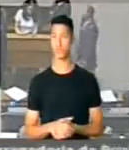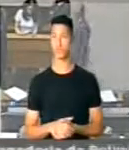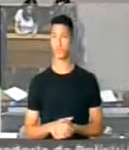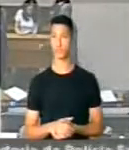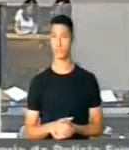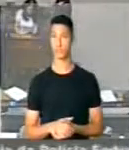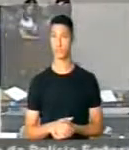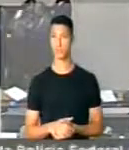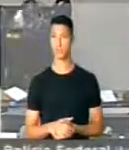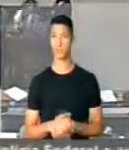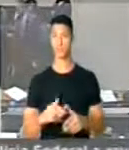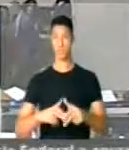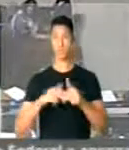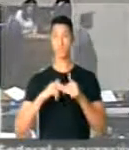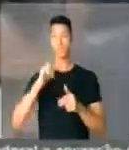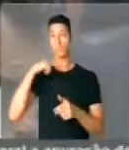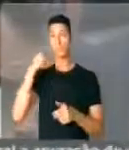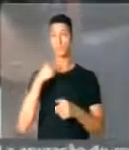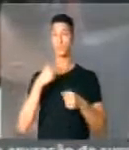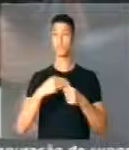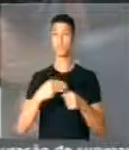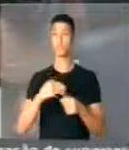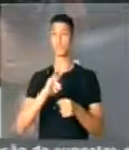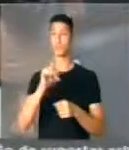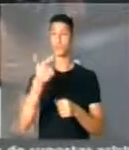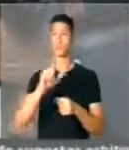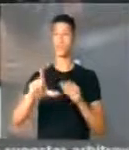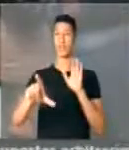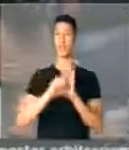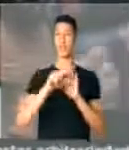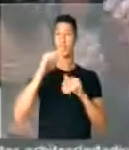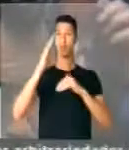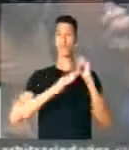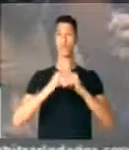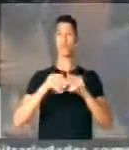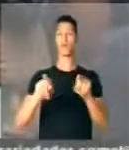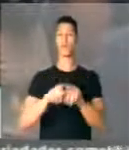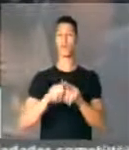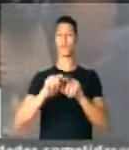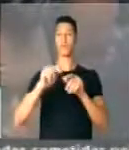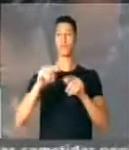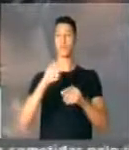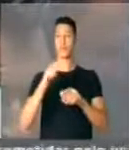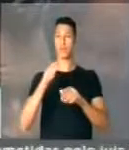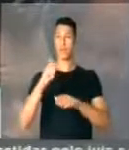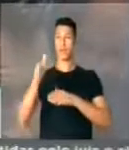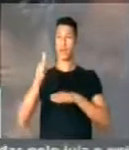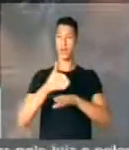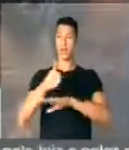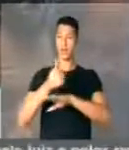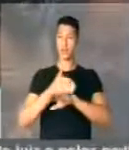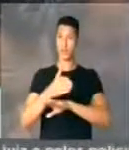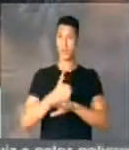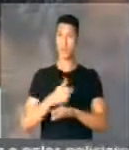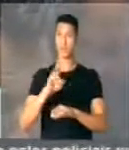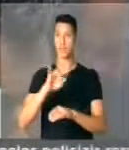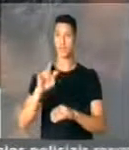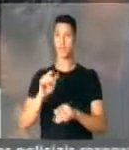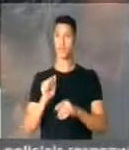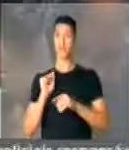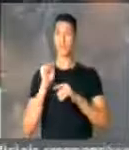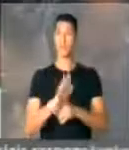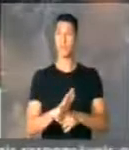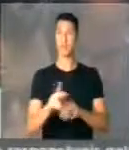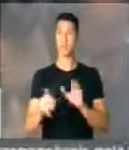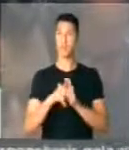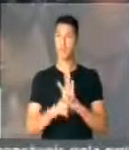emenda. Por essa emenda, deputada, o município não vai poder legislar sobre postura, inclusive em relação à acessibilidade. Que é isso, presidente? Ele vai ser